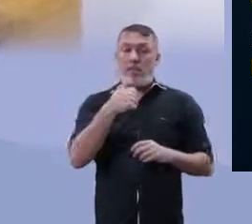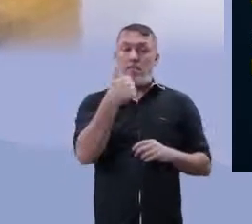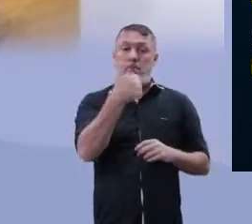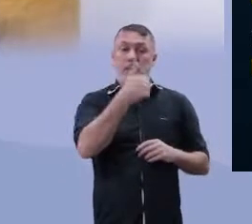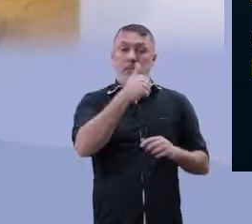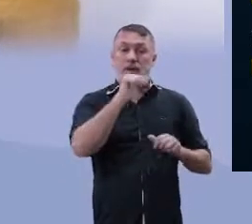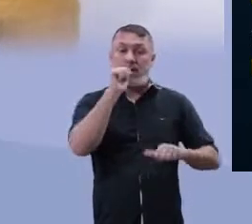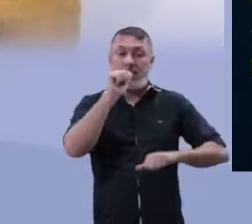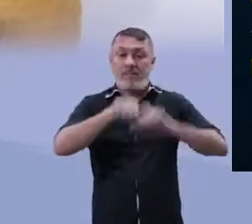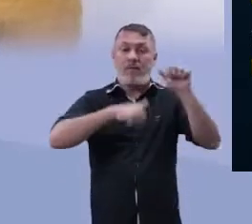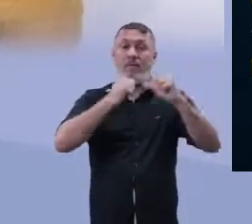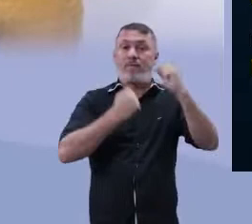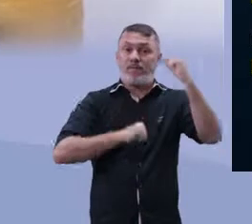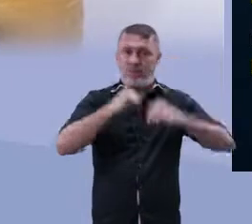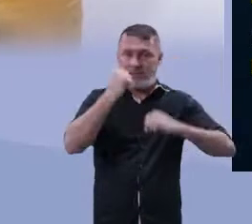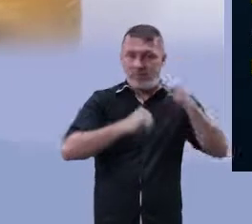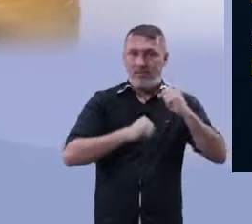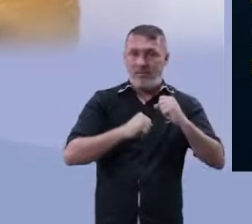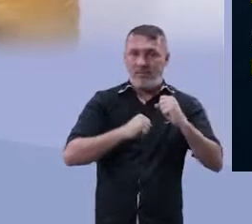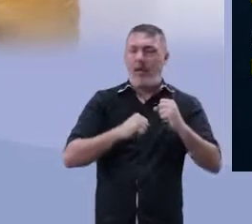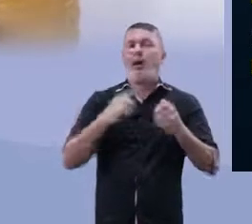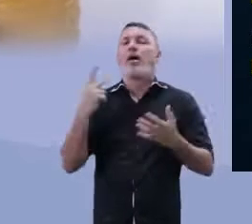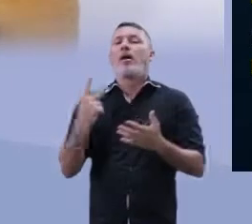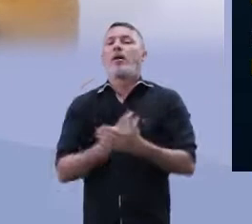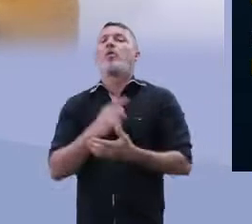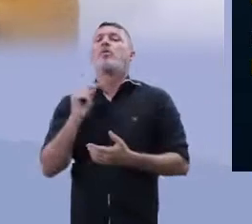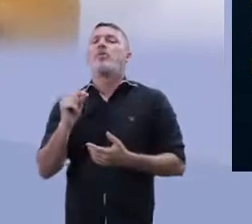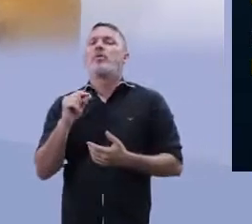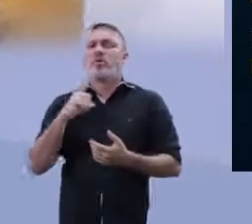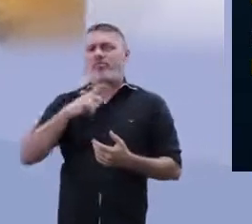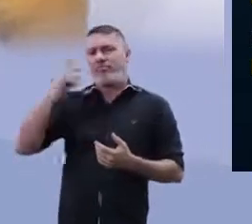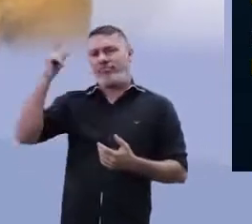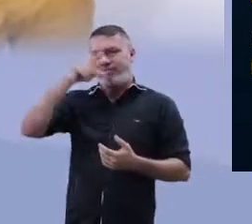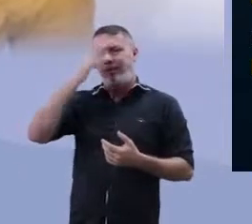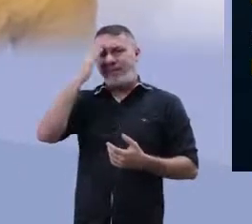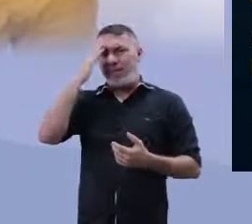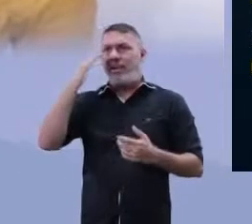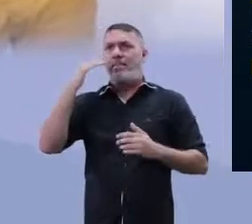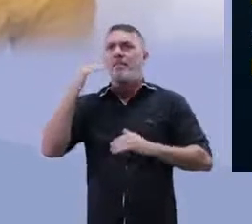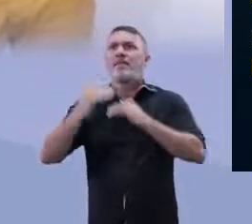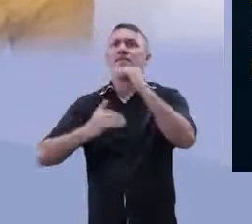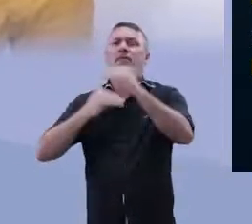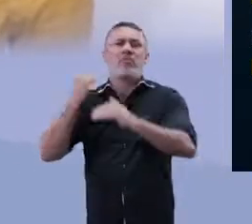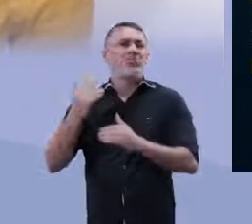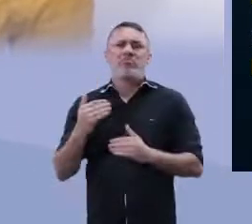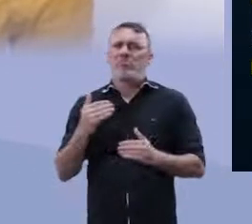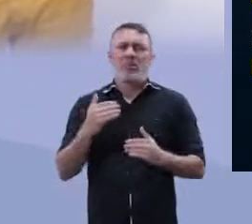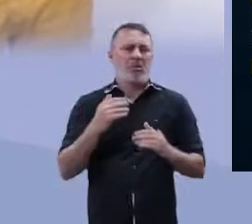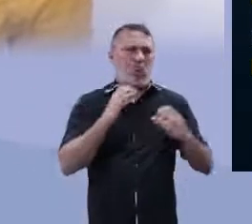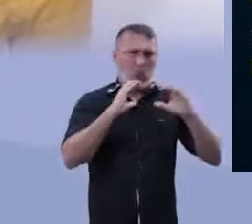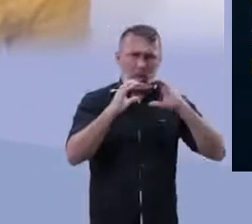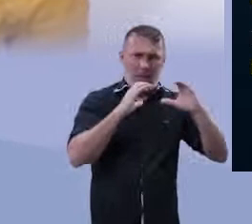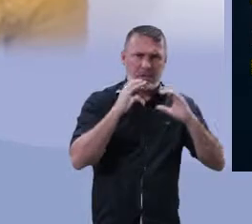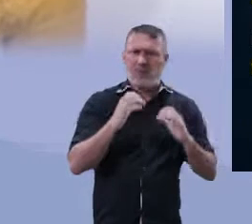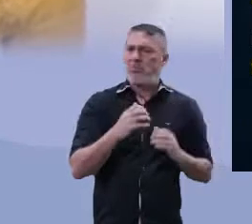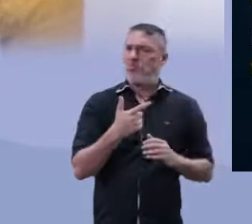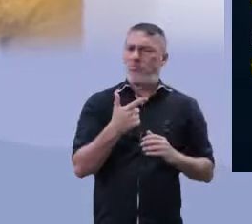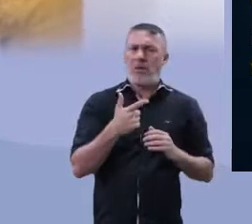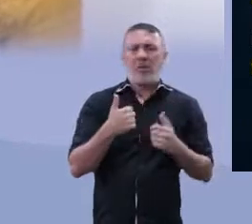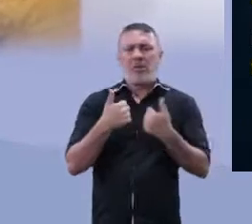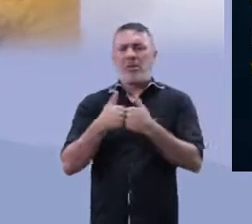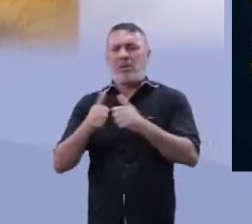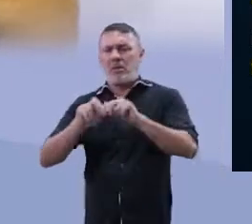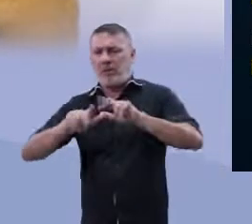Industrial. Na primeira Revolução Industrial, eles buscam isenção de impostos? Não. A gente não tinha desenvolvimento nem dos meios de comunicação, nem dos